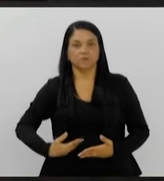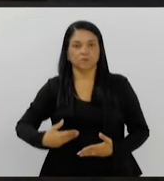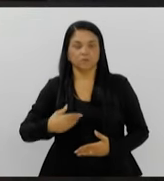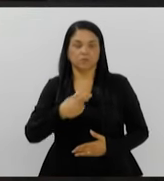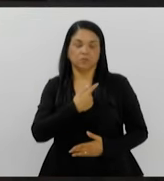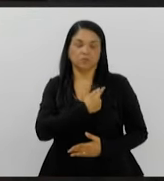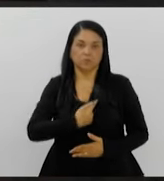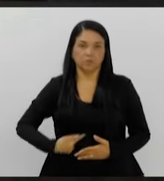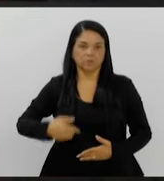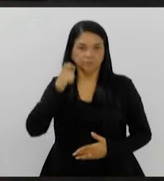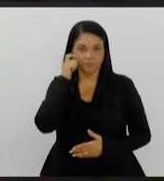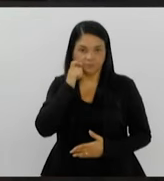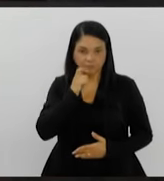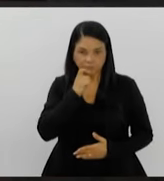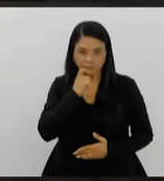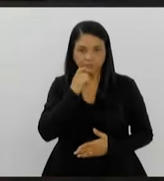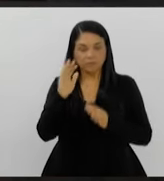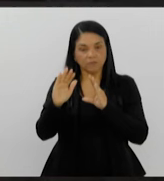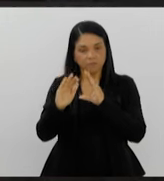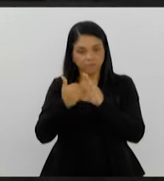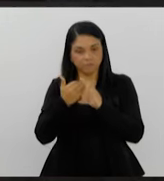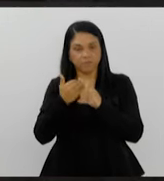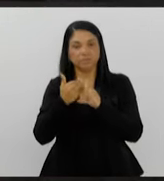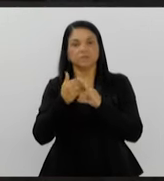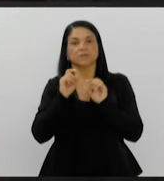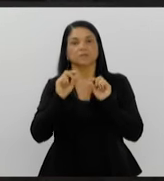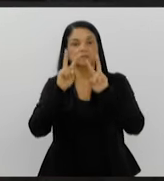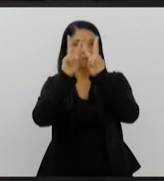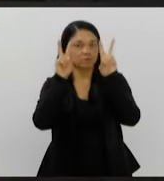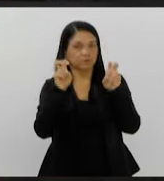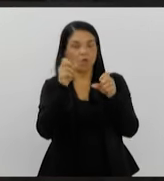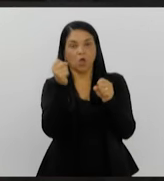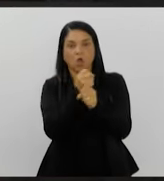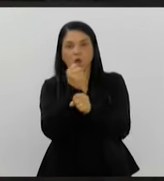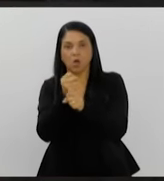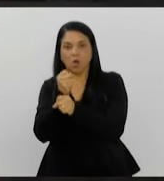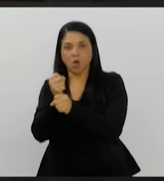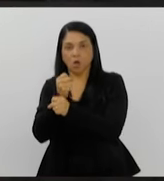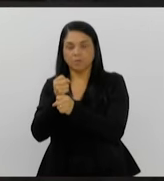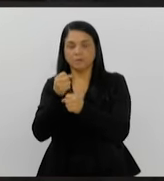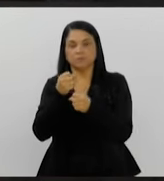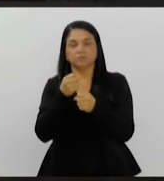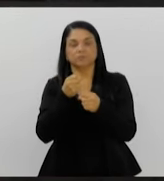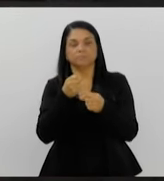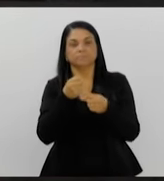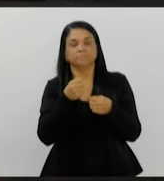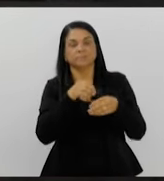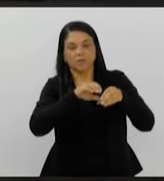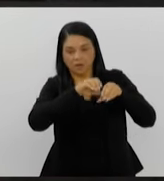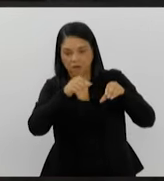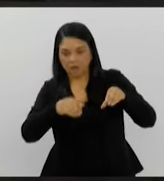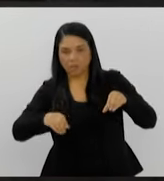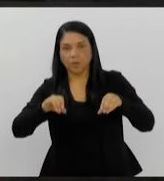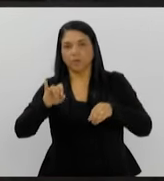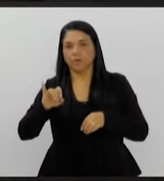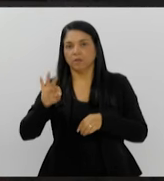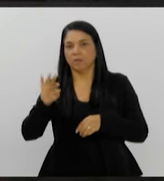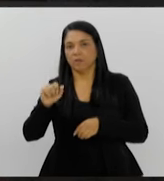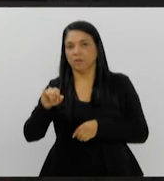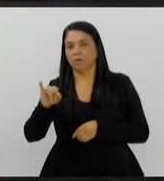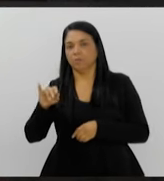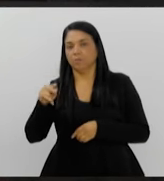Governador do Estado do Rio de Janeiro o envio de mensagem dispondo sobre as obras de desobstrução no canal Itaipu no município de